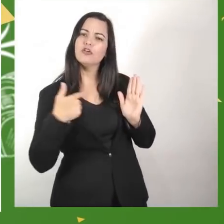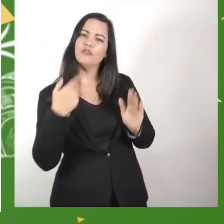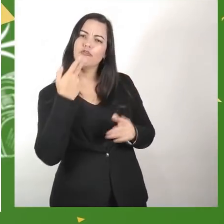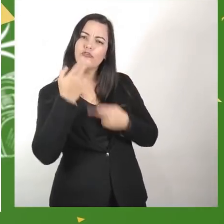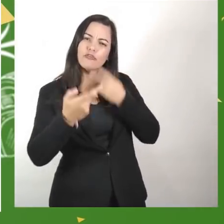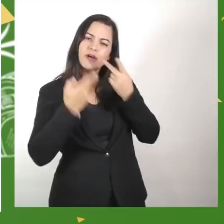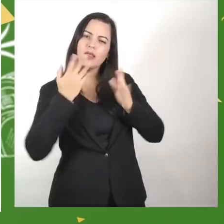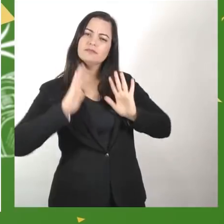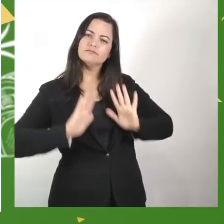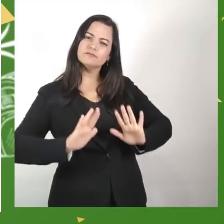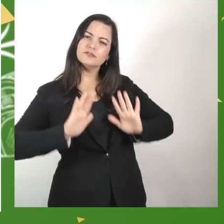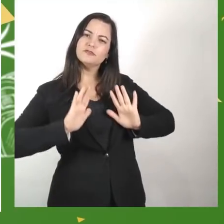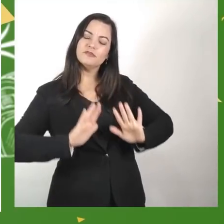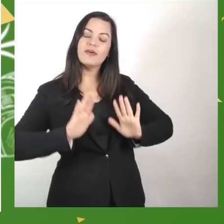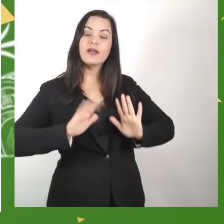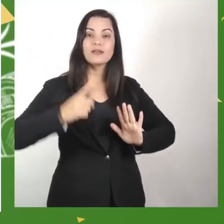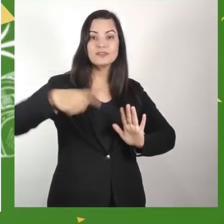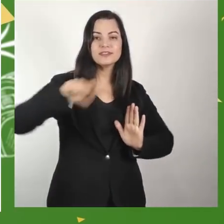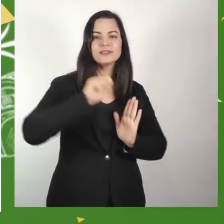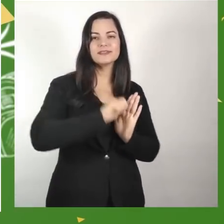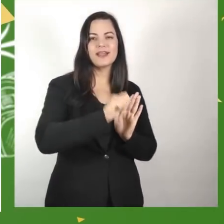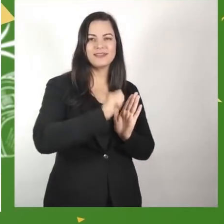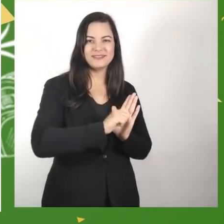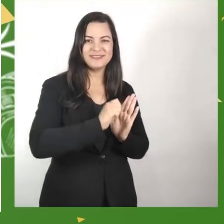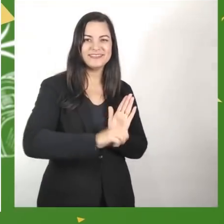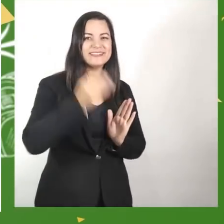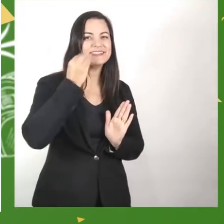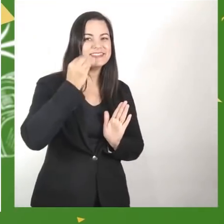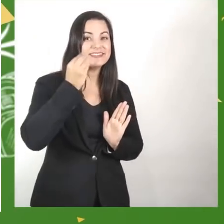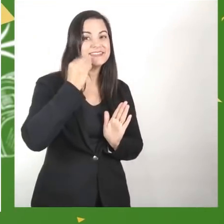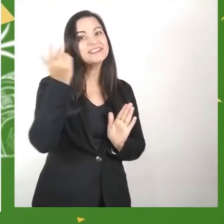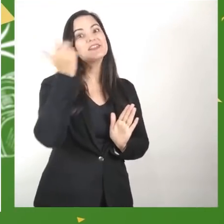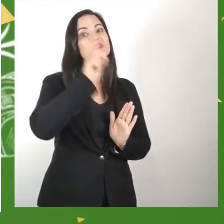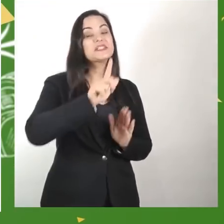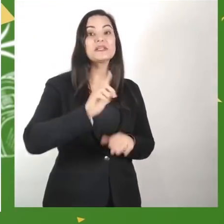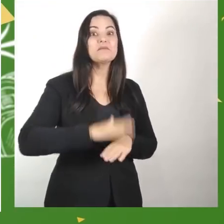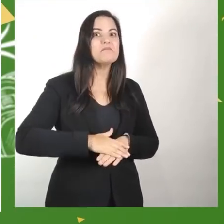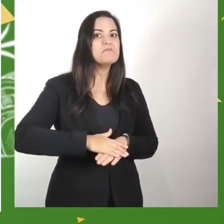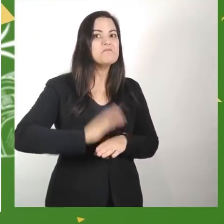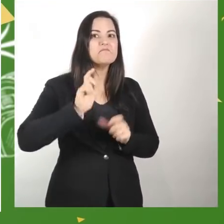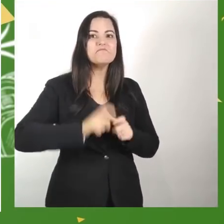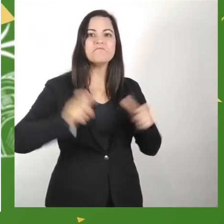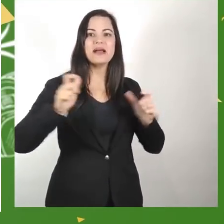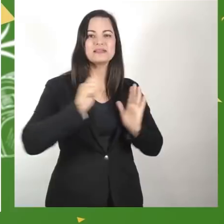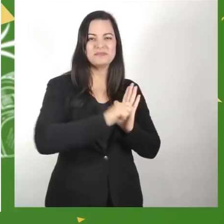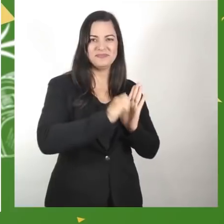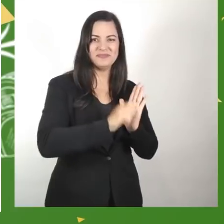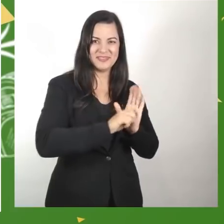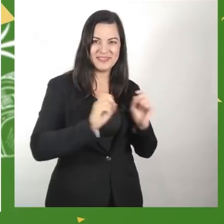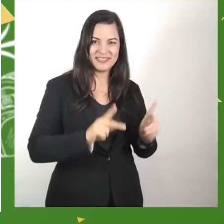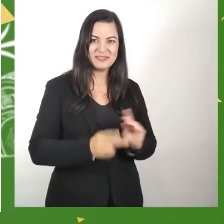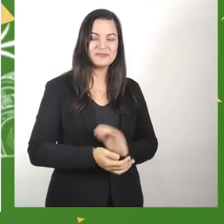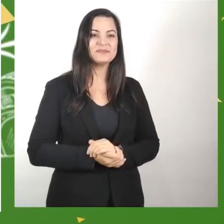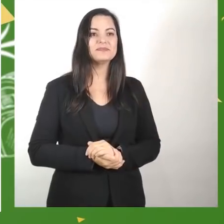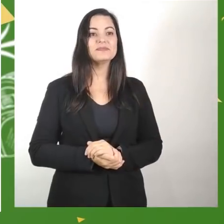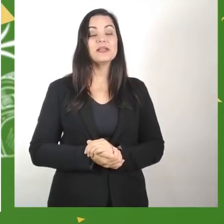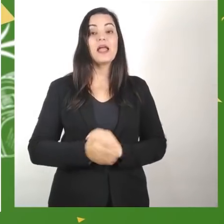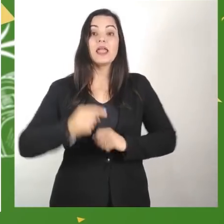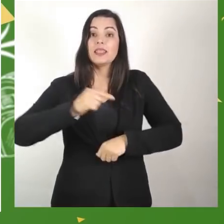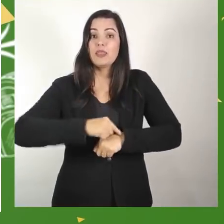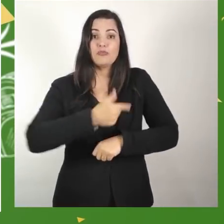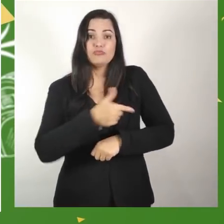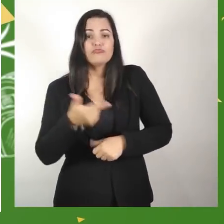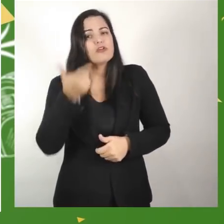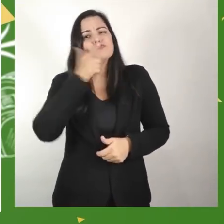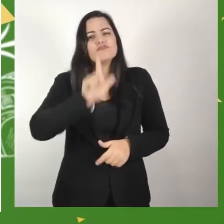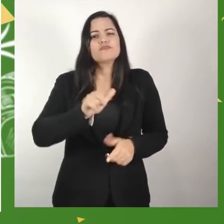vou falando bem devagarzinho para vocês conseguirem anotar o maior número possível de palavras, tá bom? E